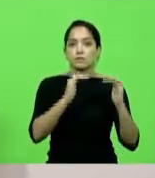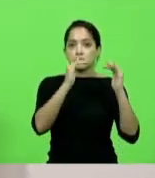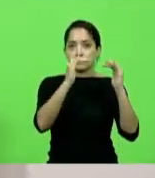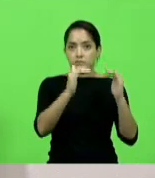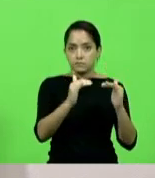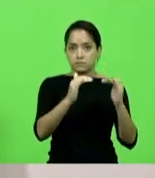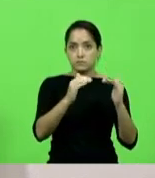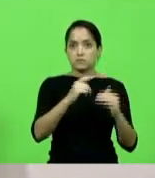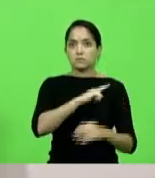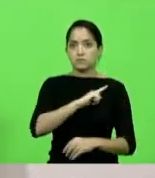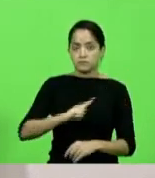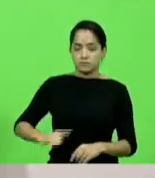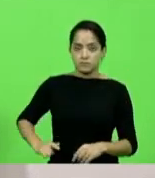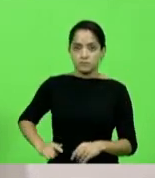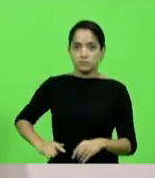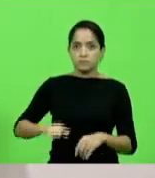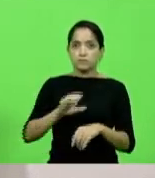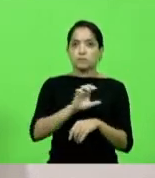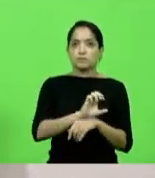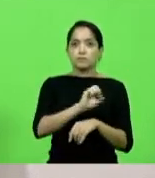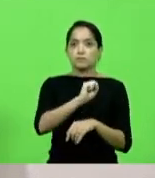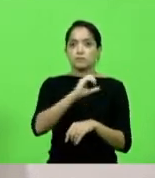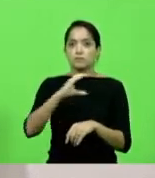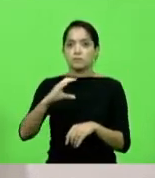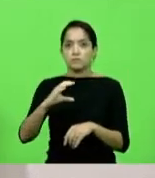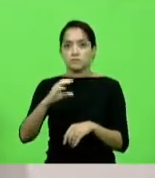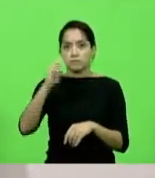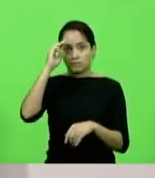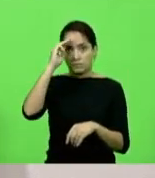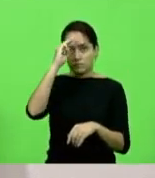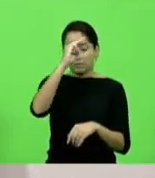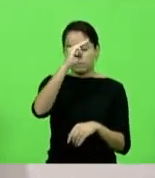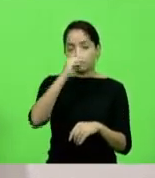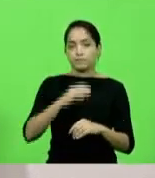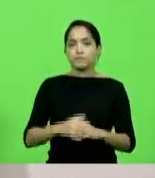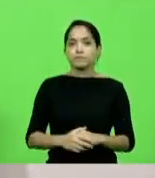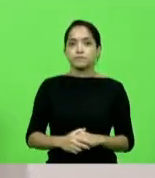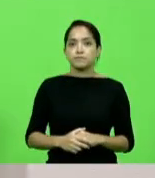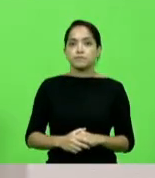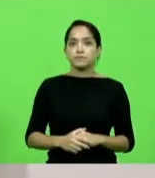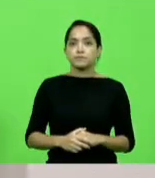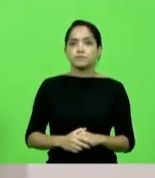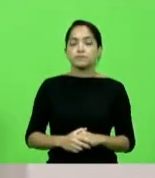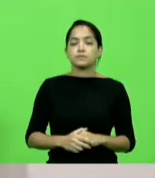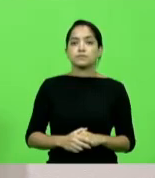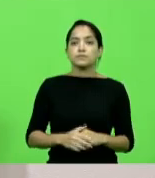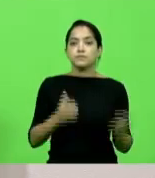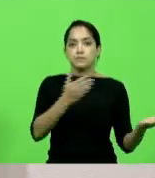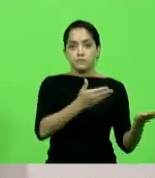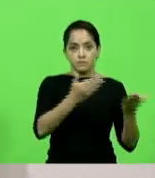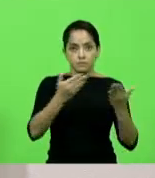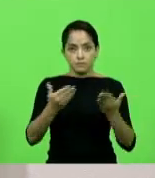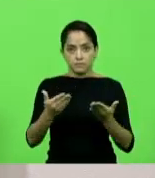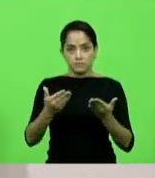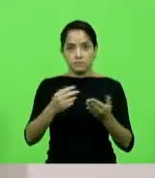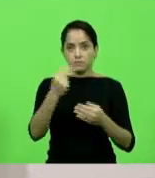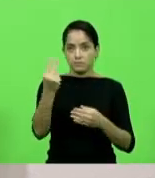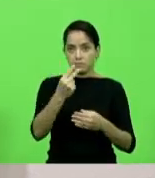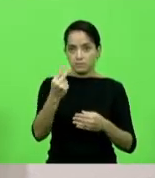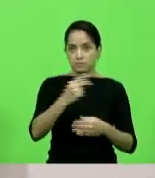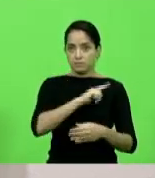senhor governador do Estado de Santa Catarina, Carlos Moisés da Silva. Excelentíssima senhora vice